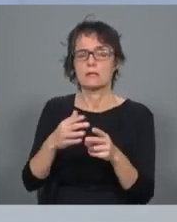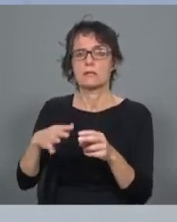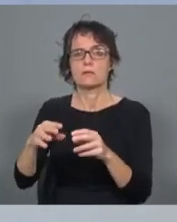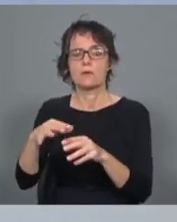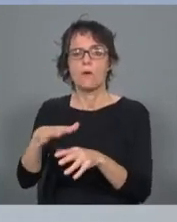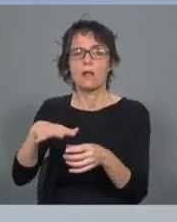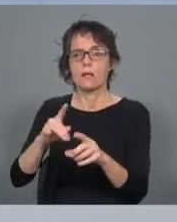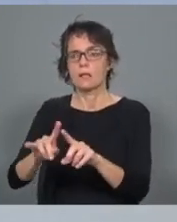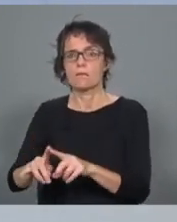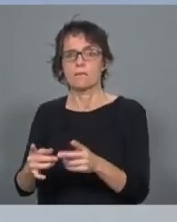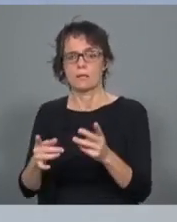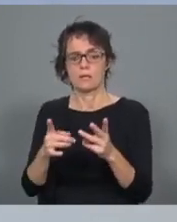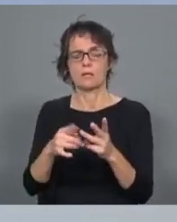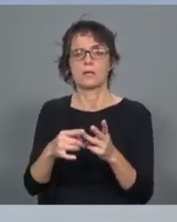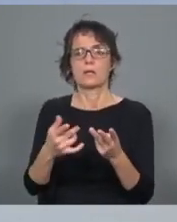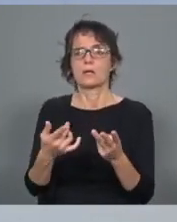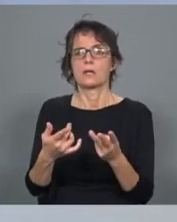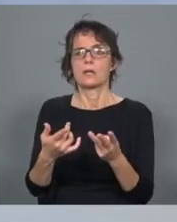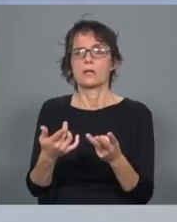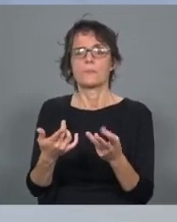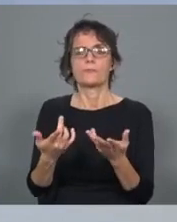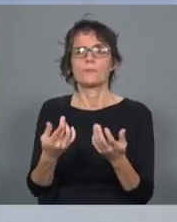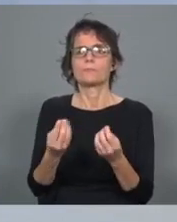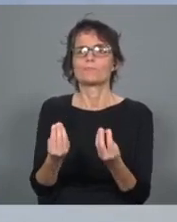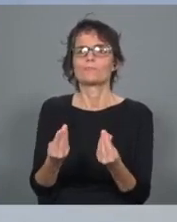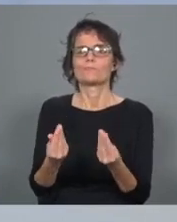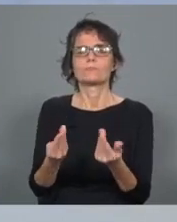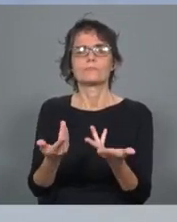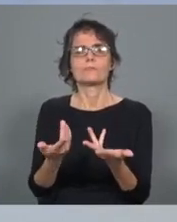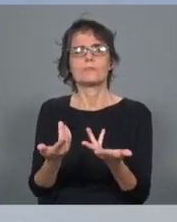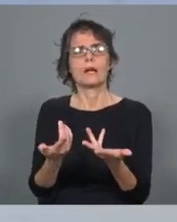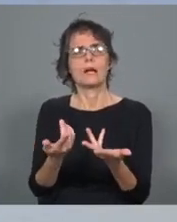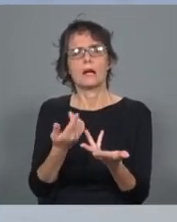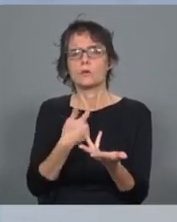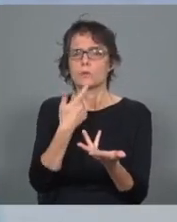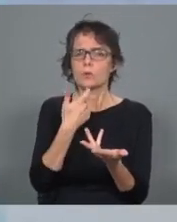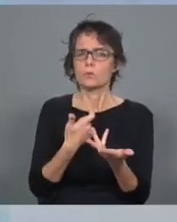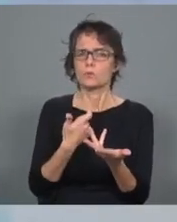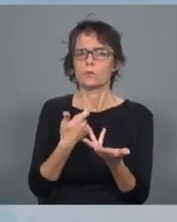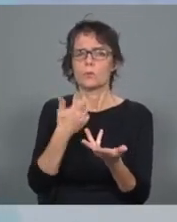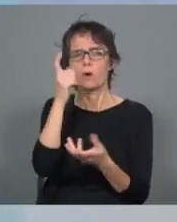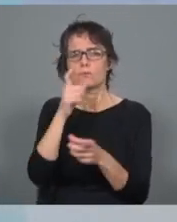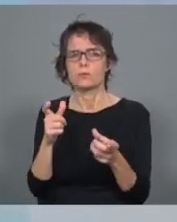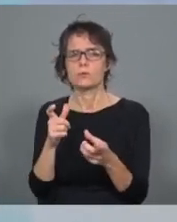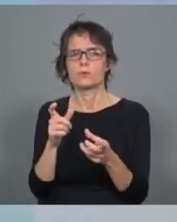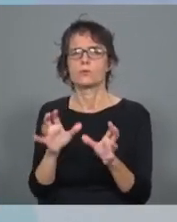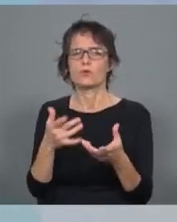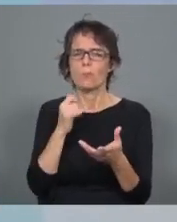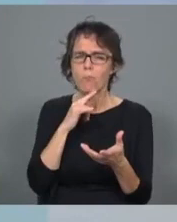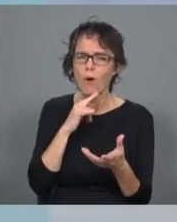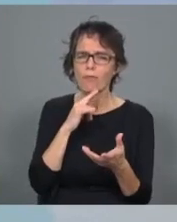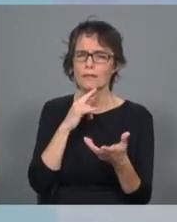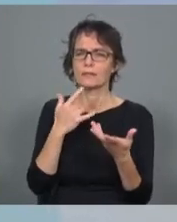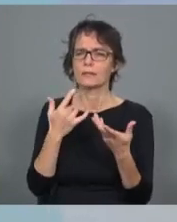realidades, mas na verdade mesmo esta possibilidade das pessoas se munirem de ferramentas para deixarem de ser